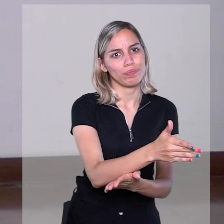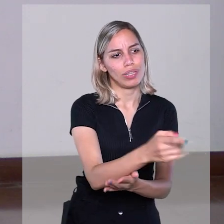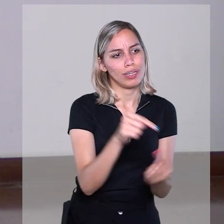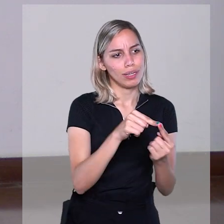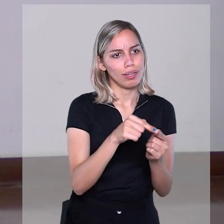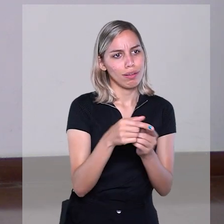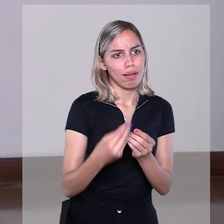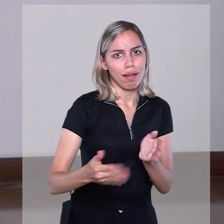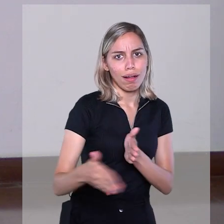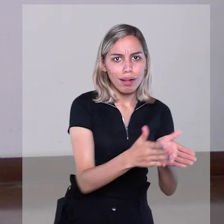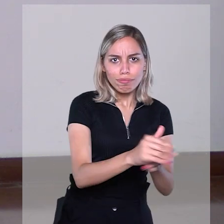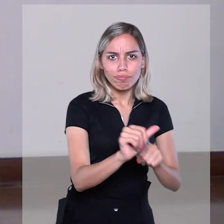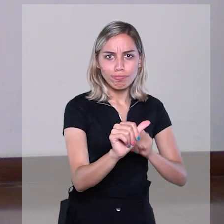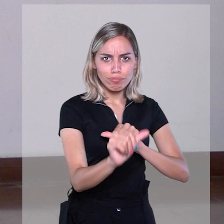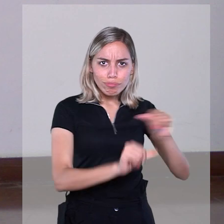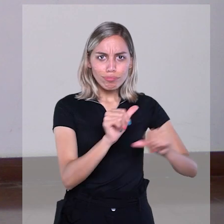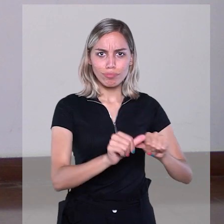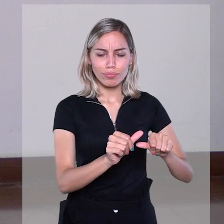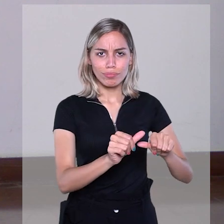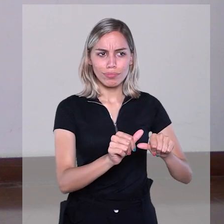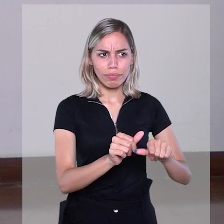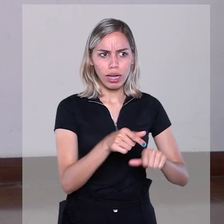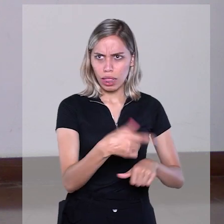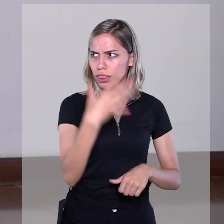coisa religiosa, praticamente.